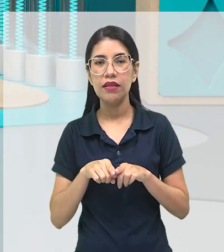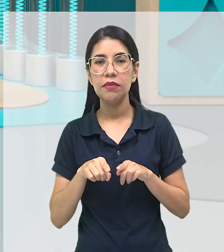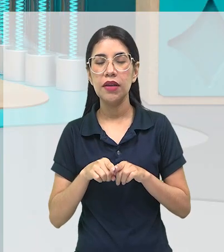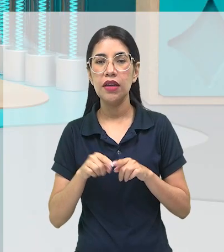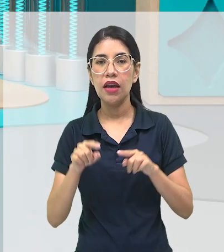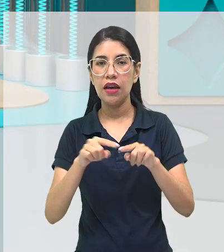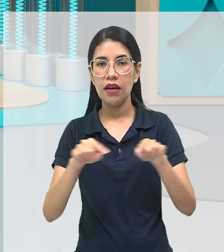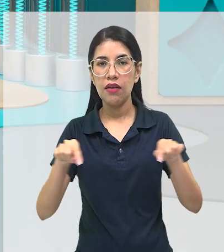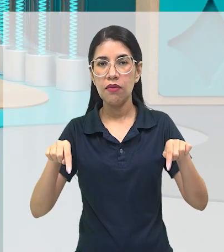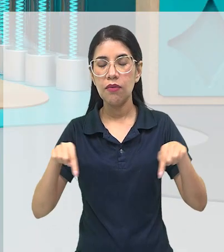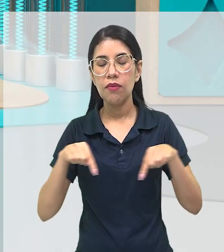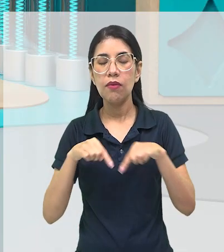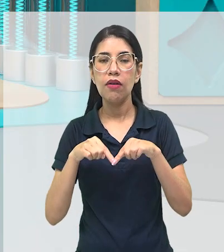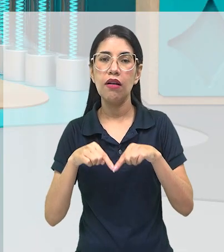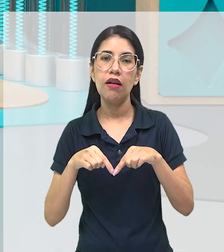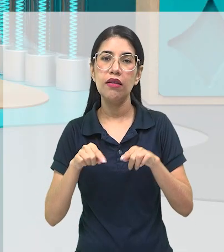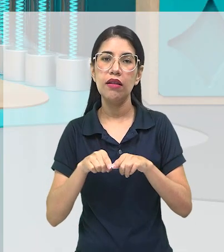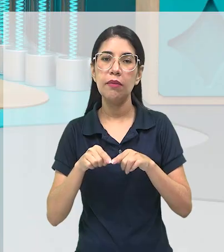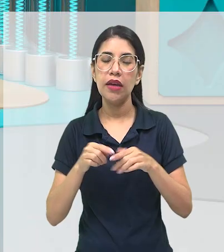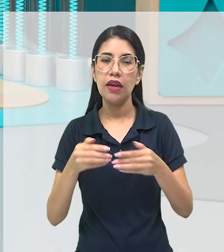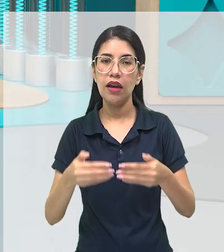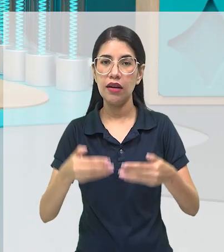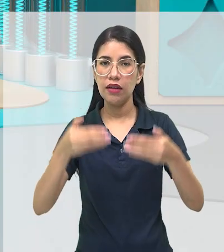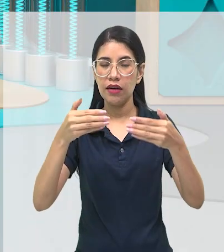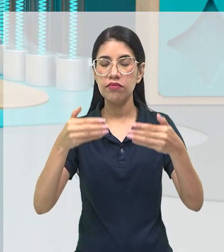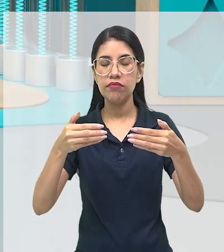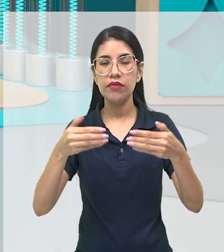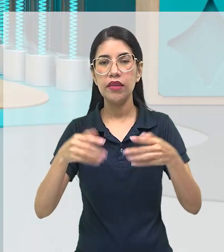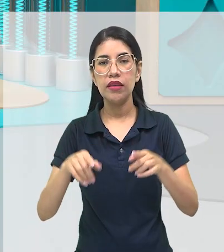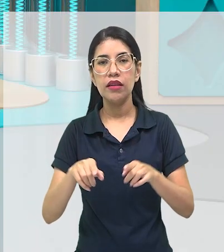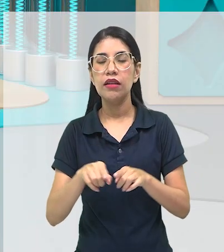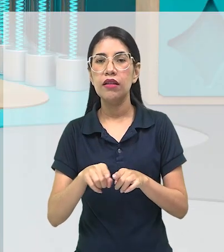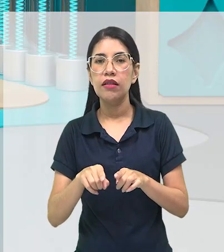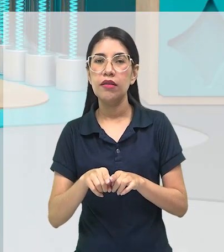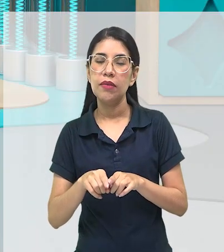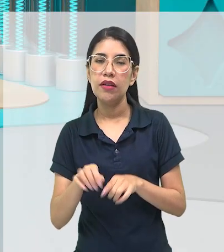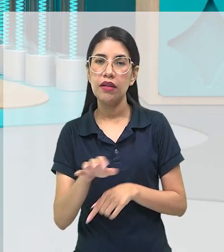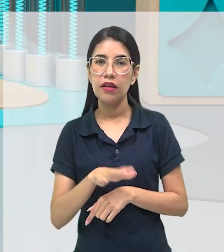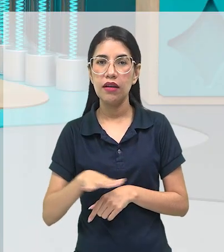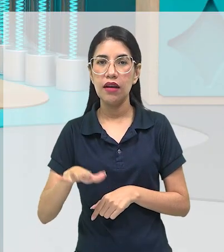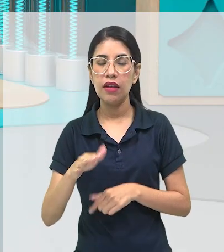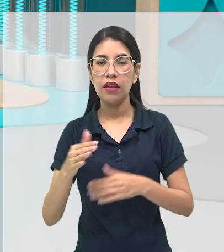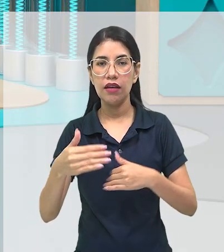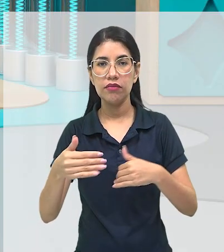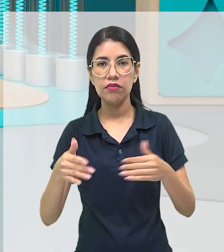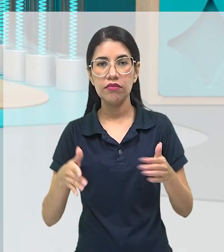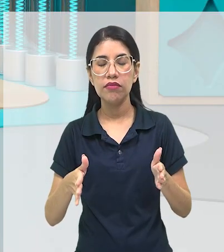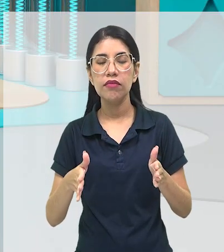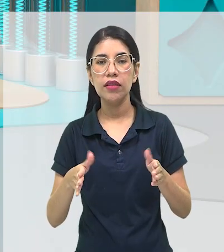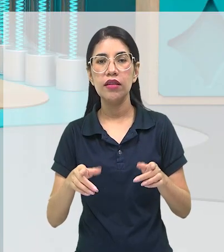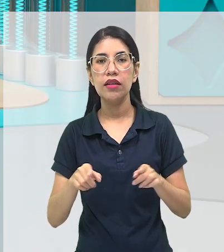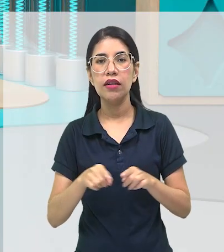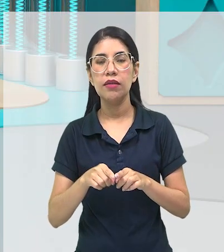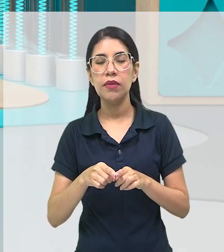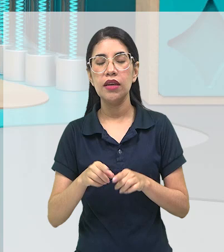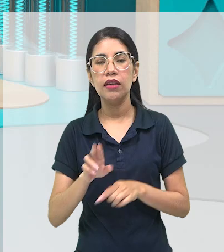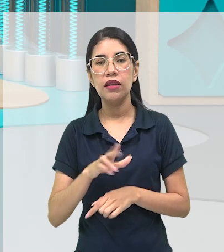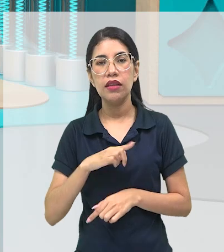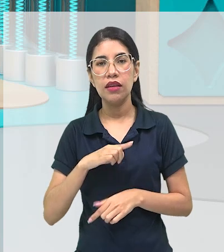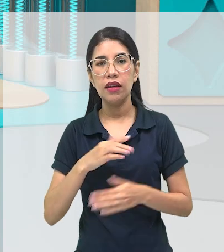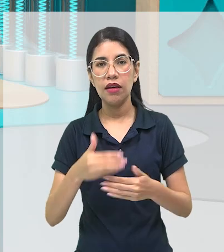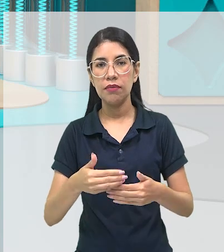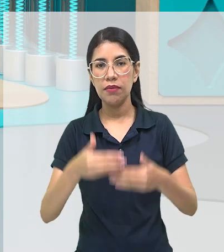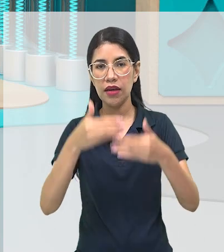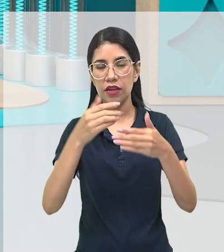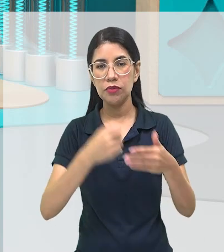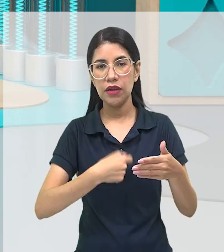da quadra, a rede divisória ali e também o ambiente fechado, que é onde tem os esportes de parede de